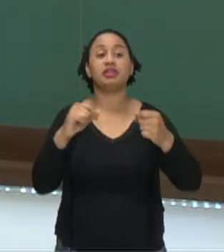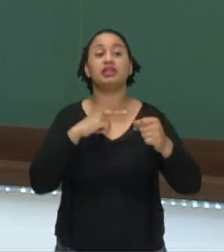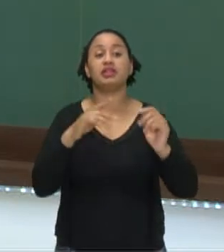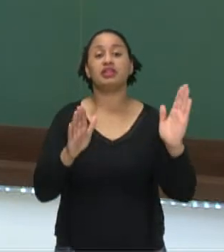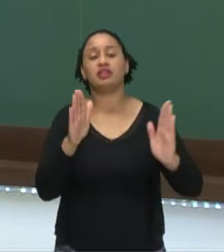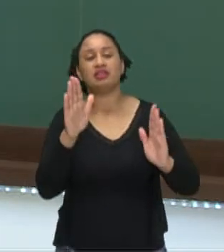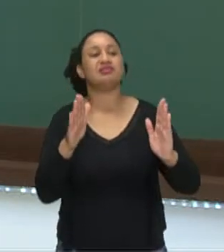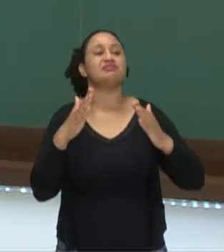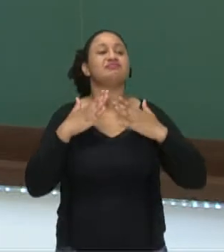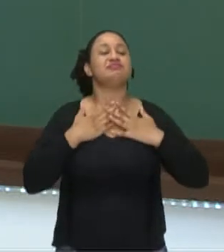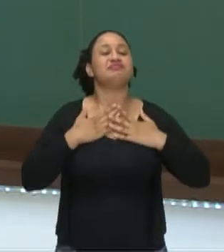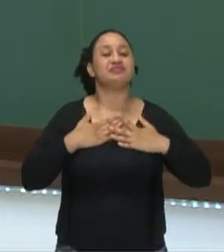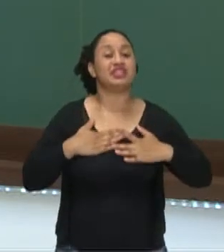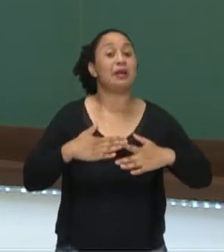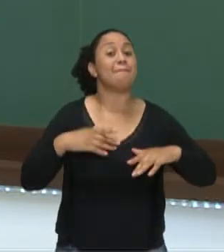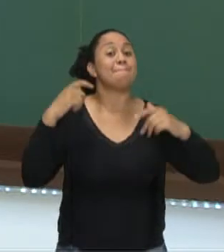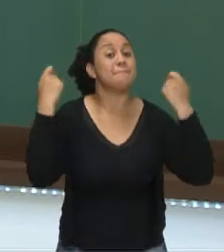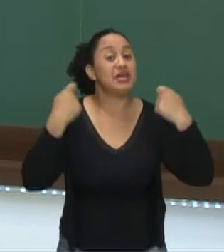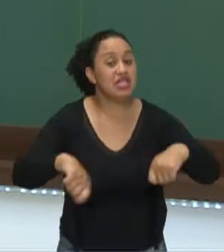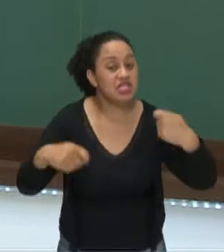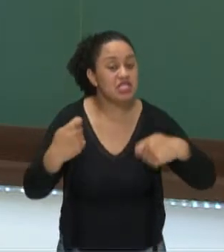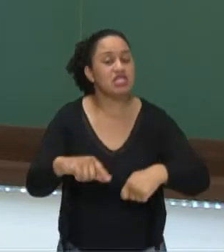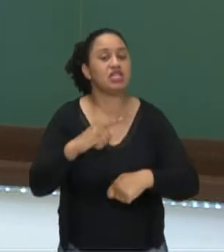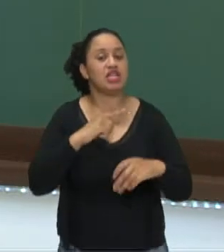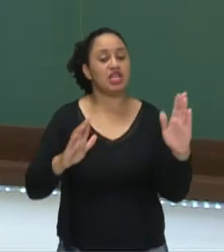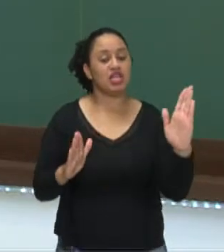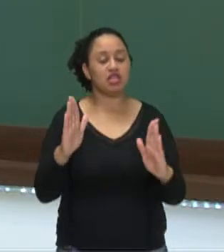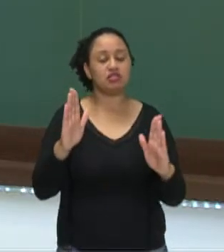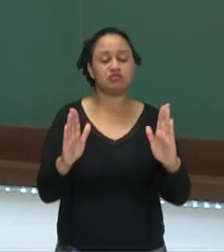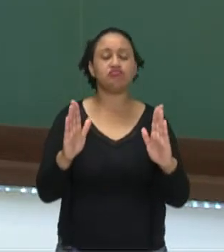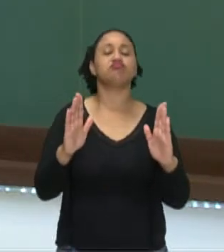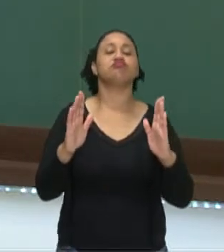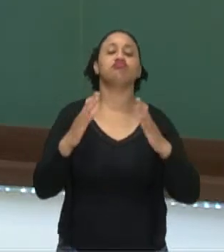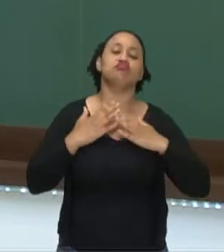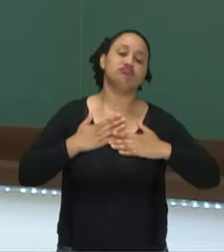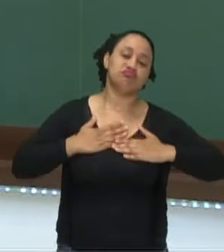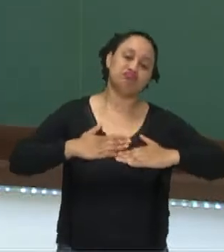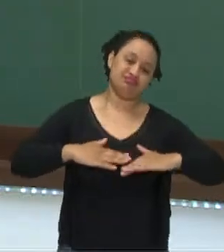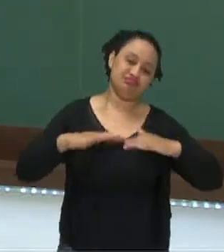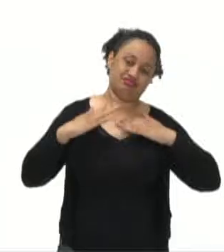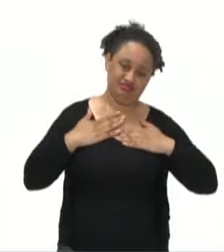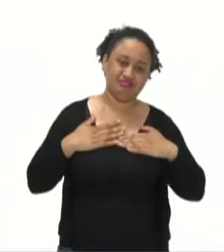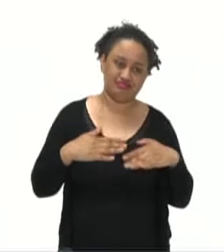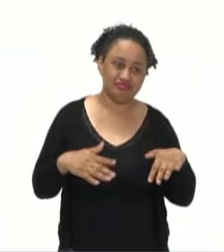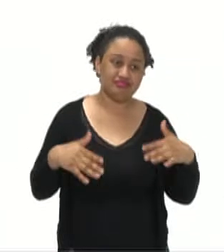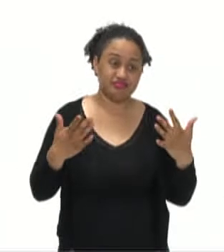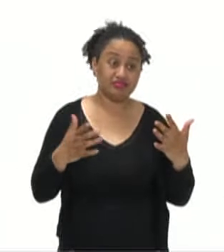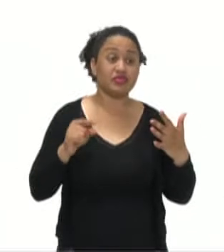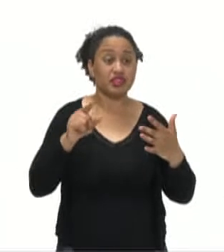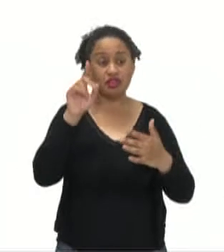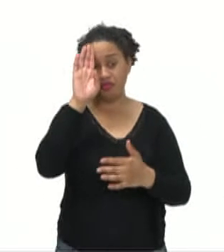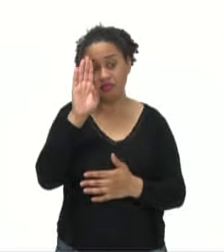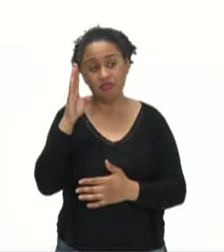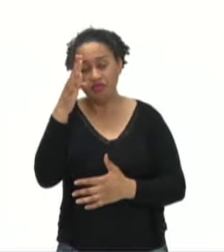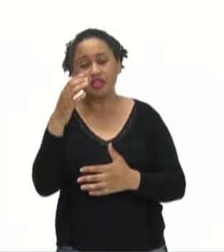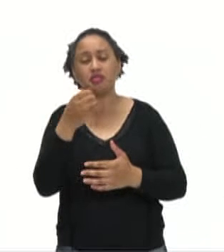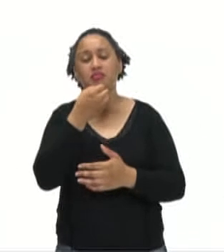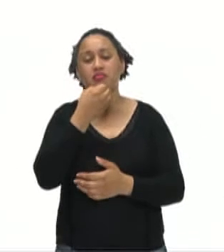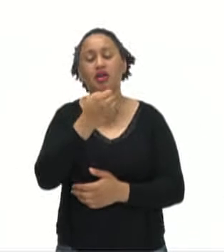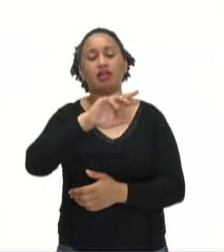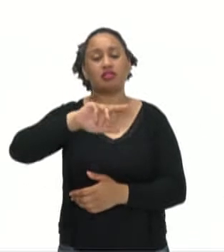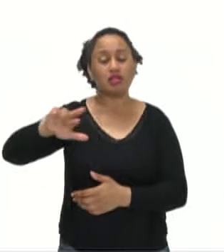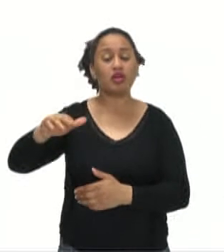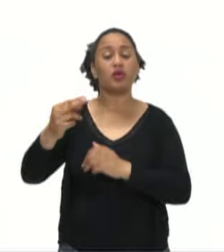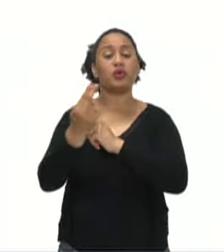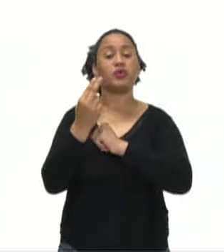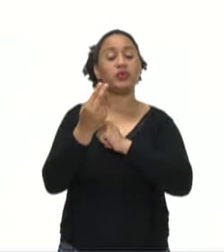relaxar. Tem que ter o tempo para você relaxar. Este é um dos principais benefícios de cuidar